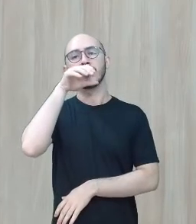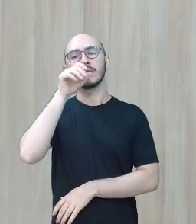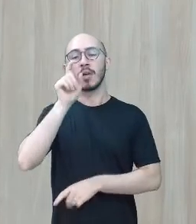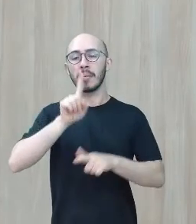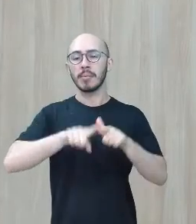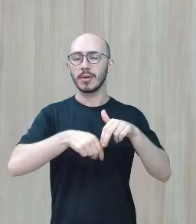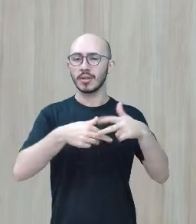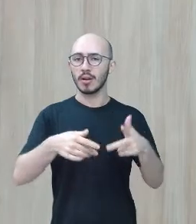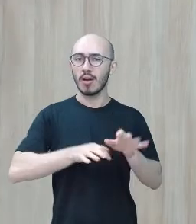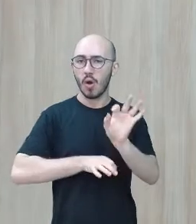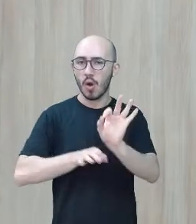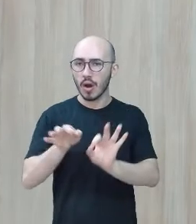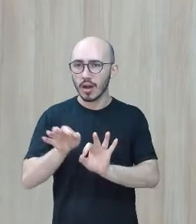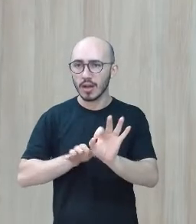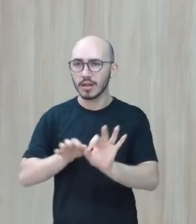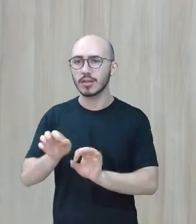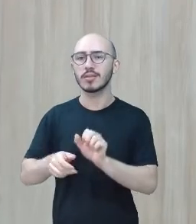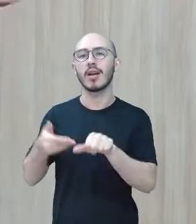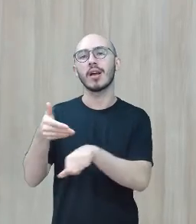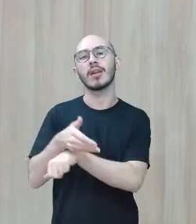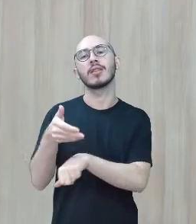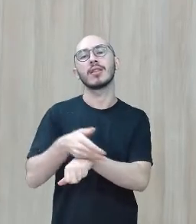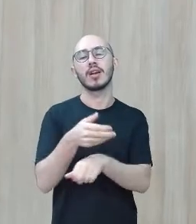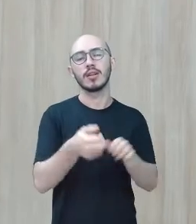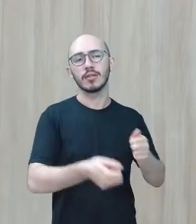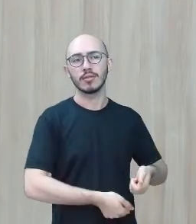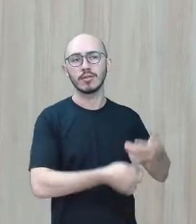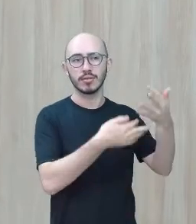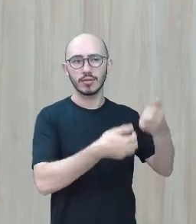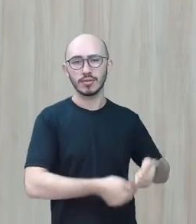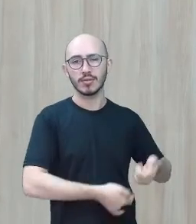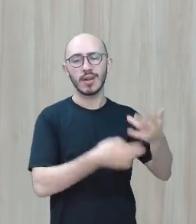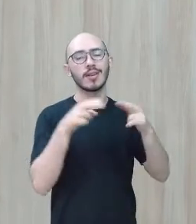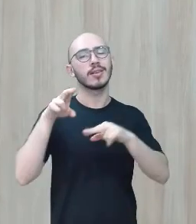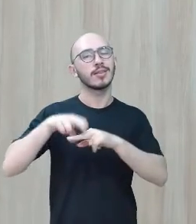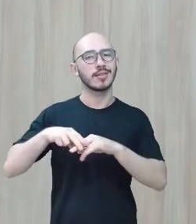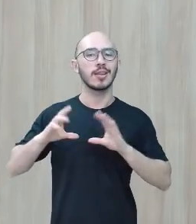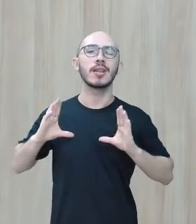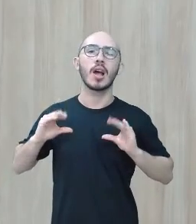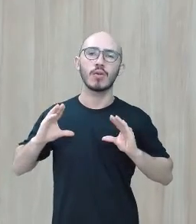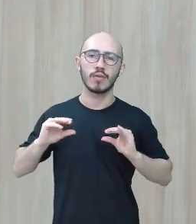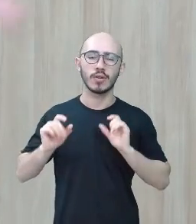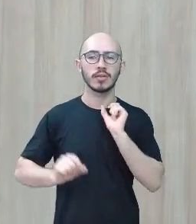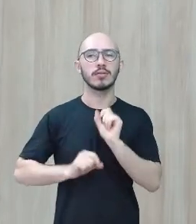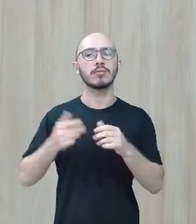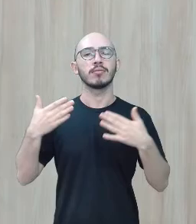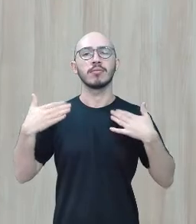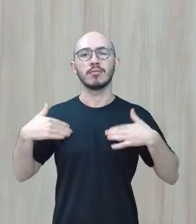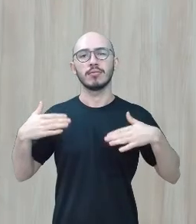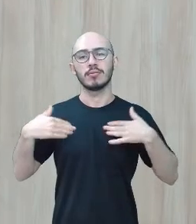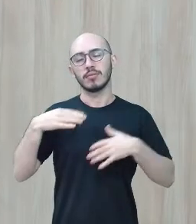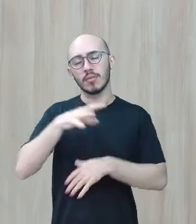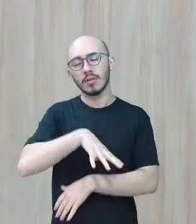material, se conectar no chat, sentar confortavelmente, dar aquela respirada